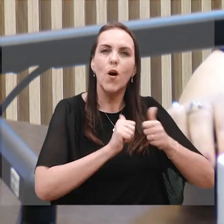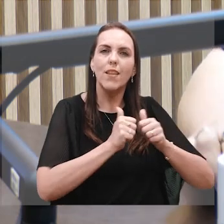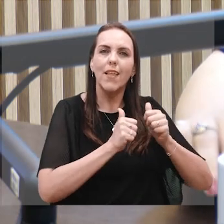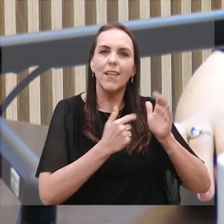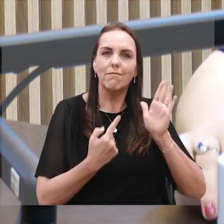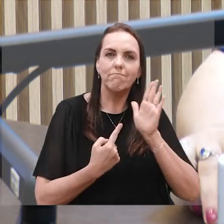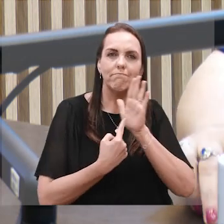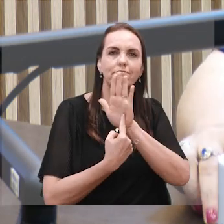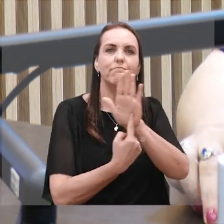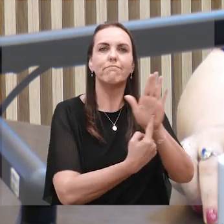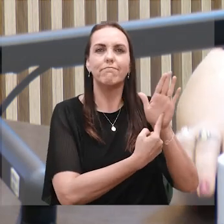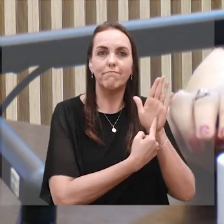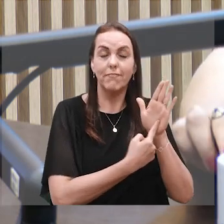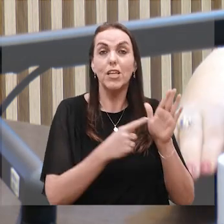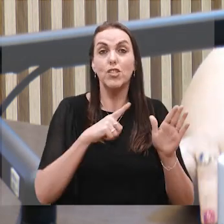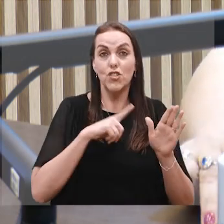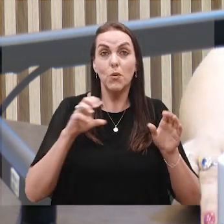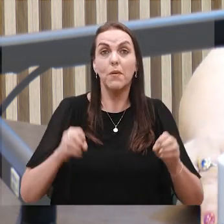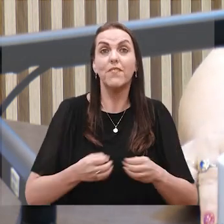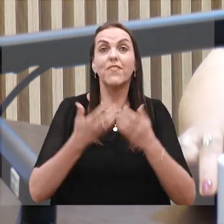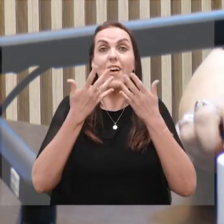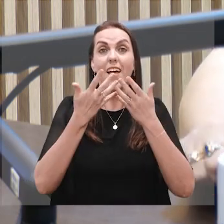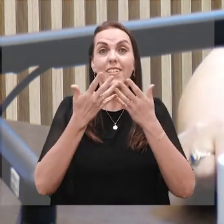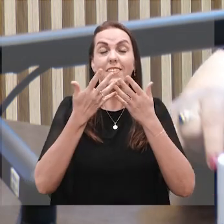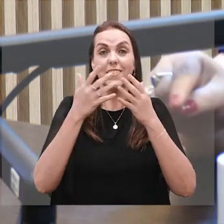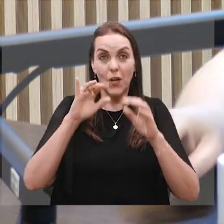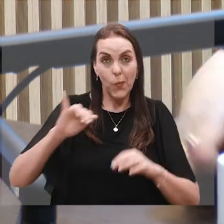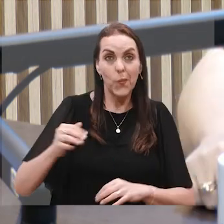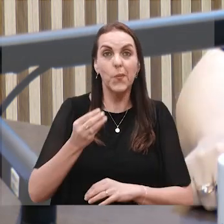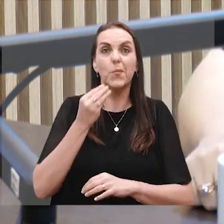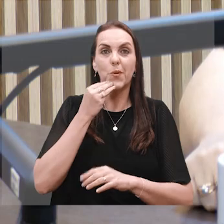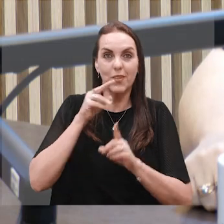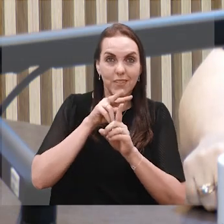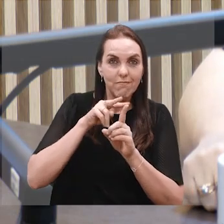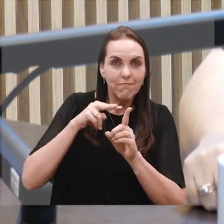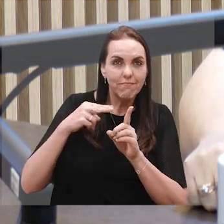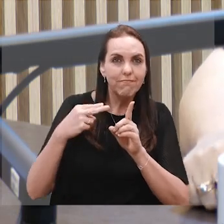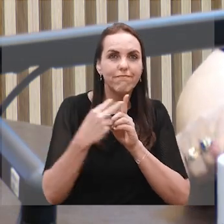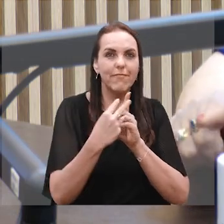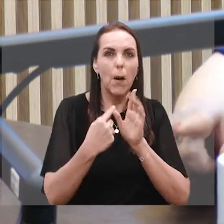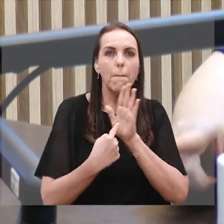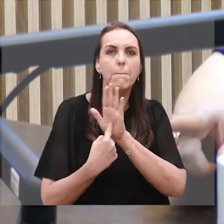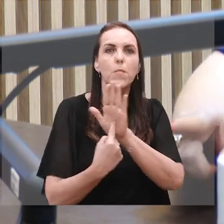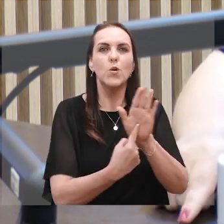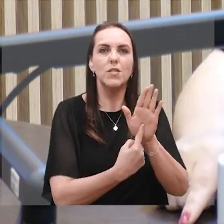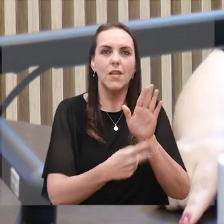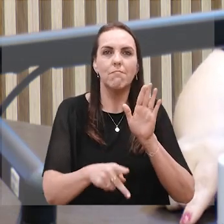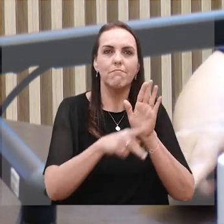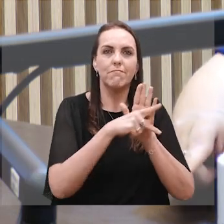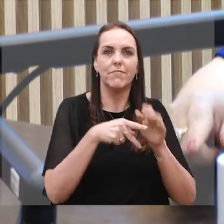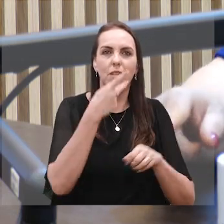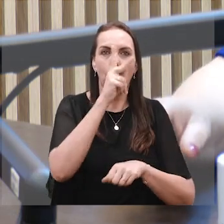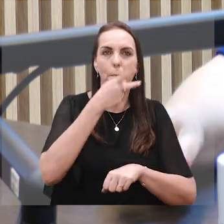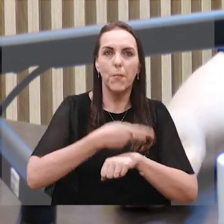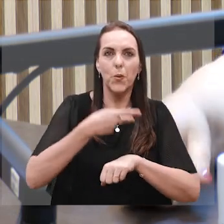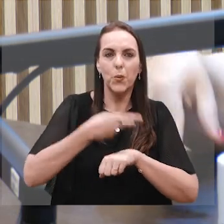qualificar, porque existia uma festa que estava dando oportunidade para eles mostrarem o seu